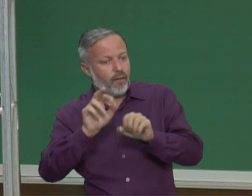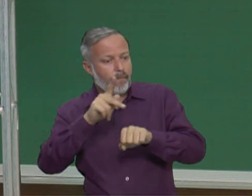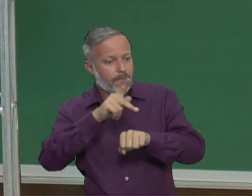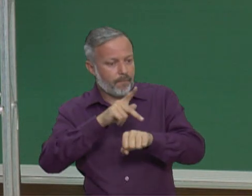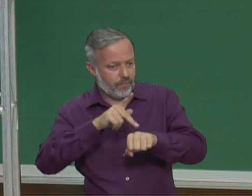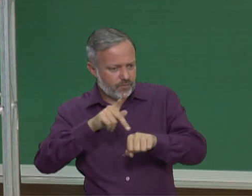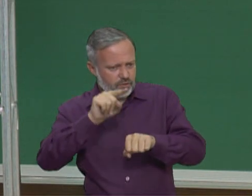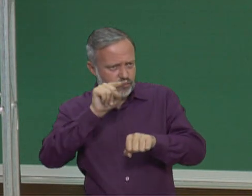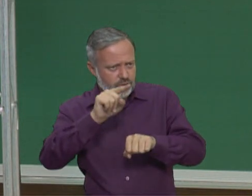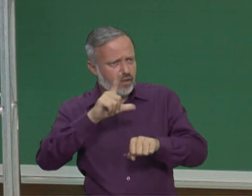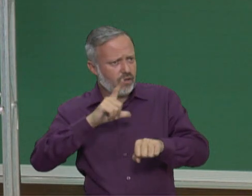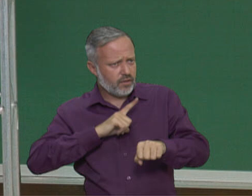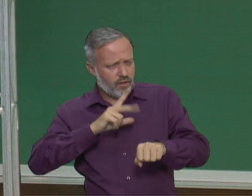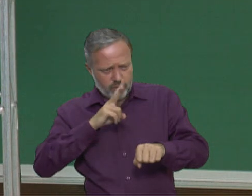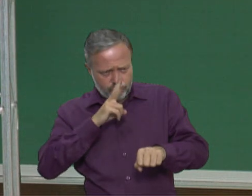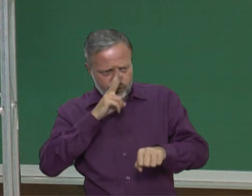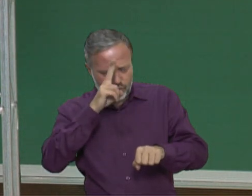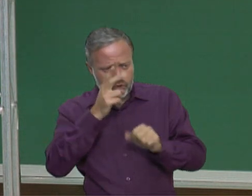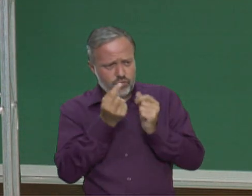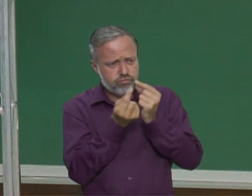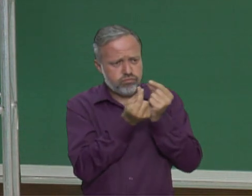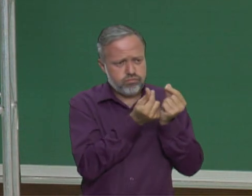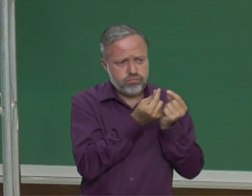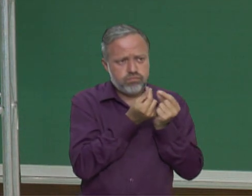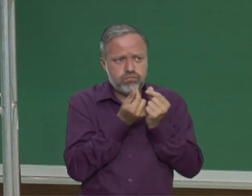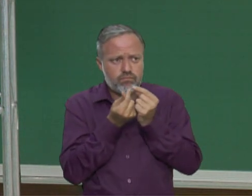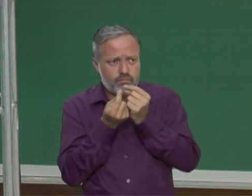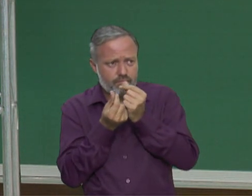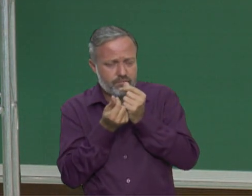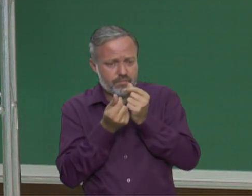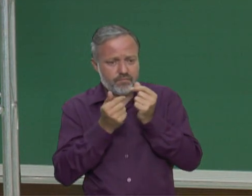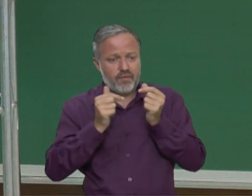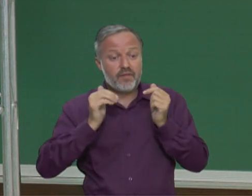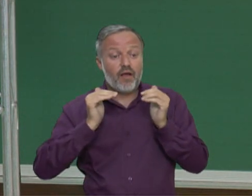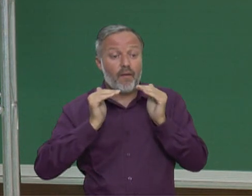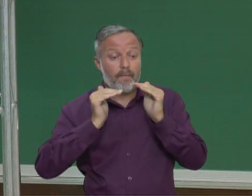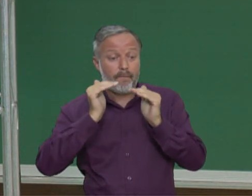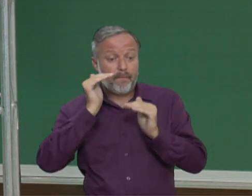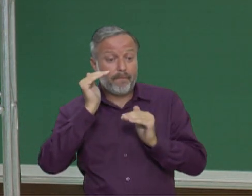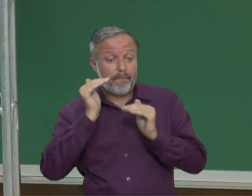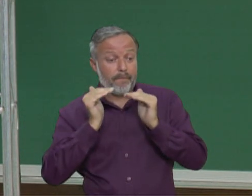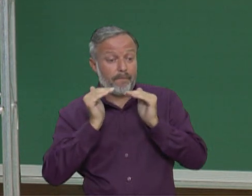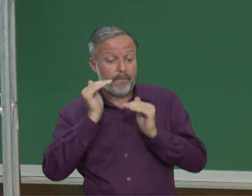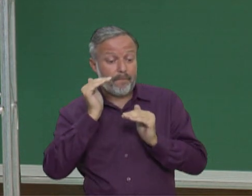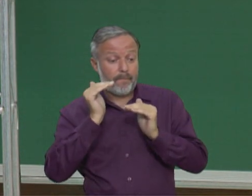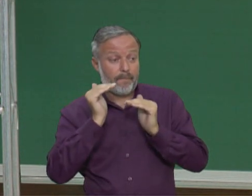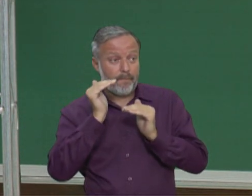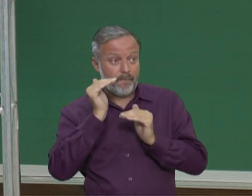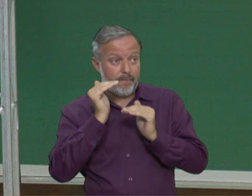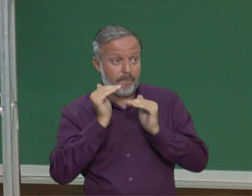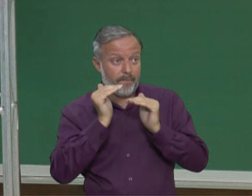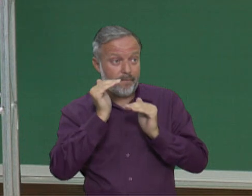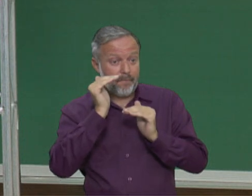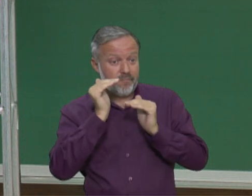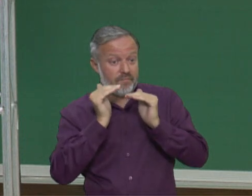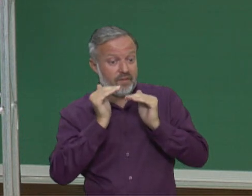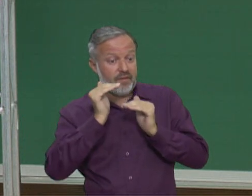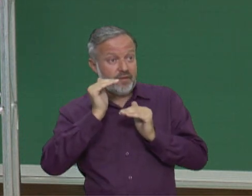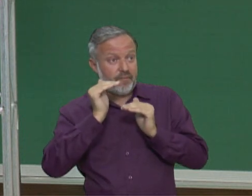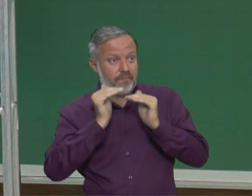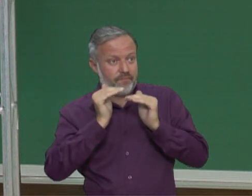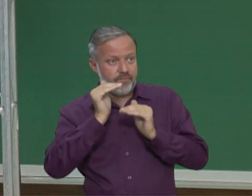econômica, tá? Mas a economia desses países, eles são estáveis, tá? Eles não são estáveis, eles são instáveis. Por